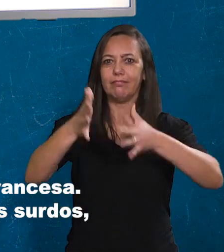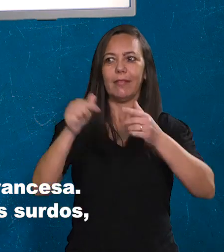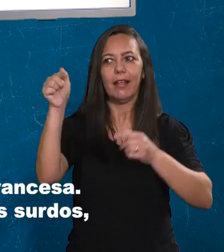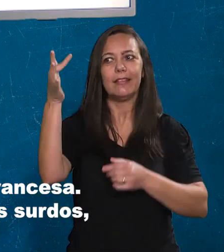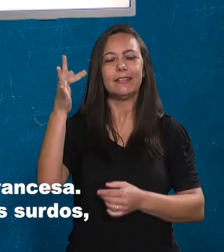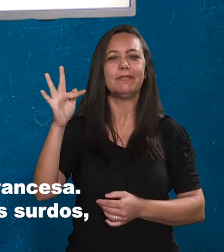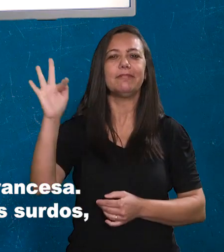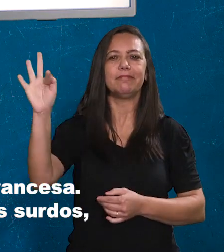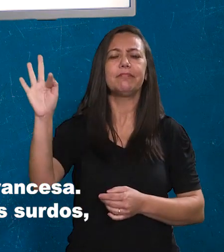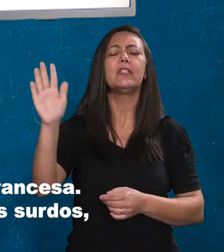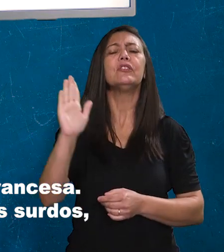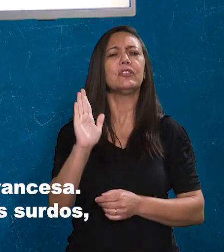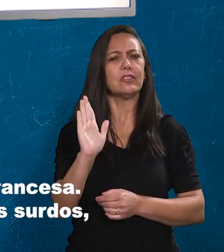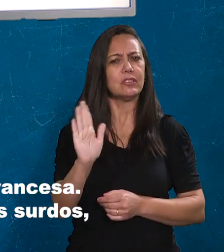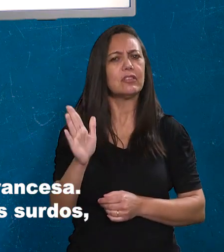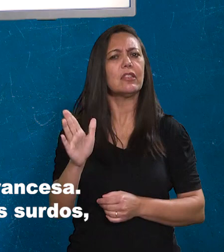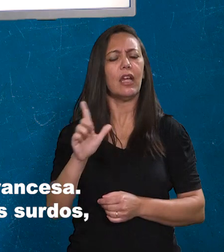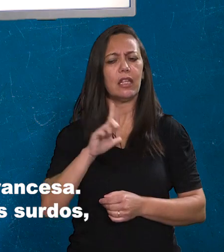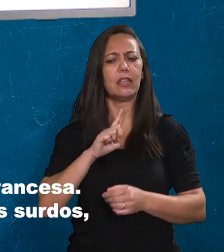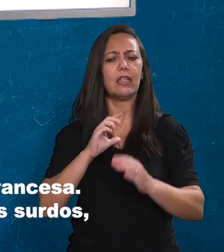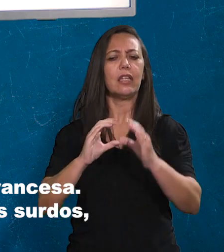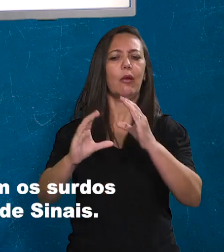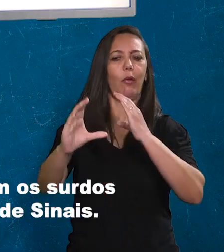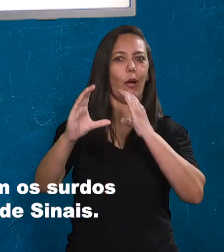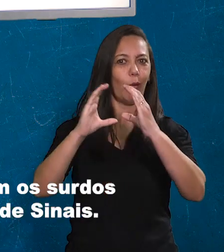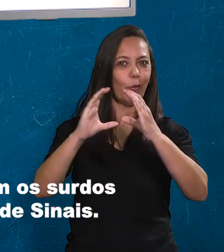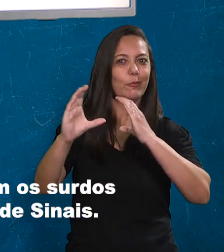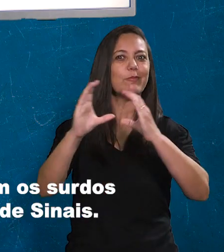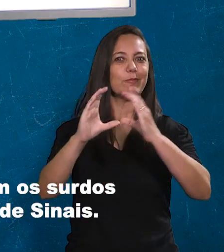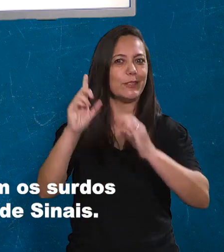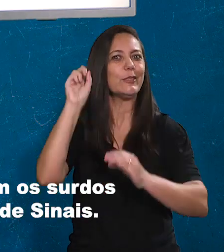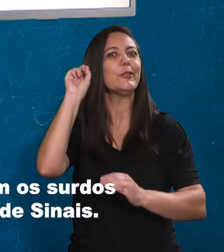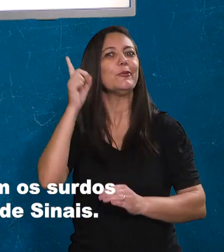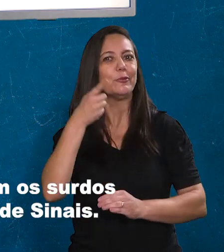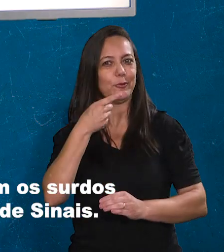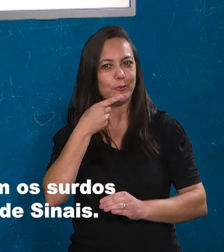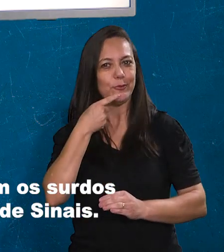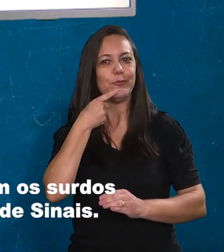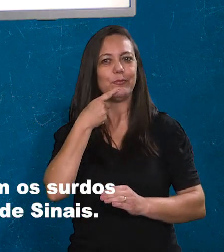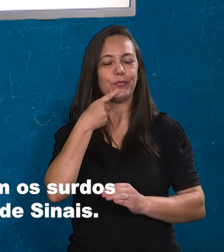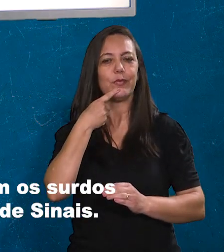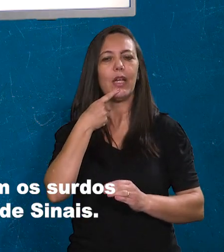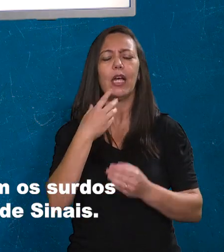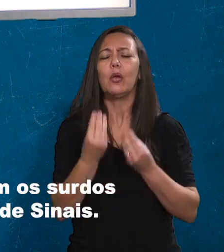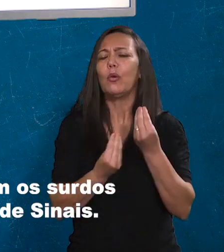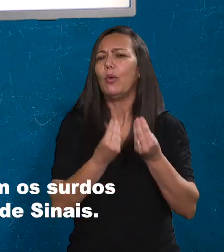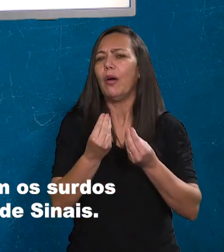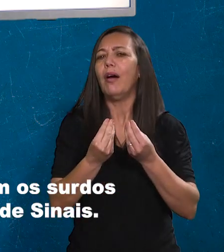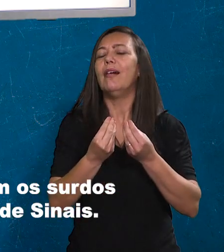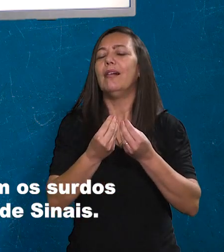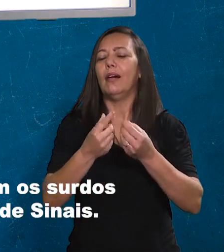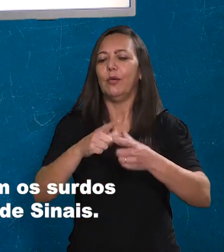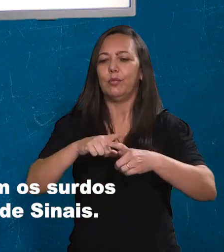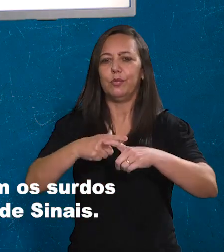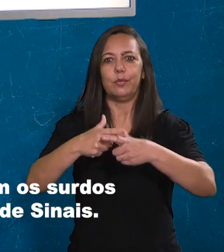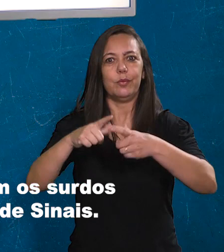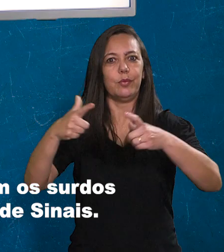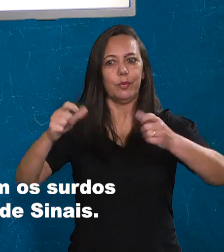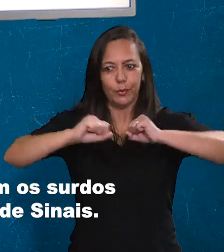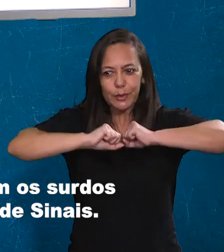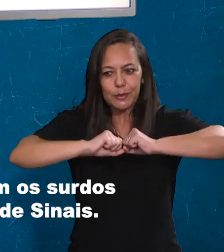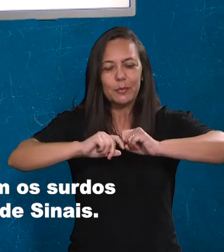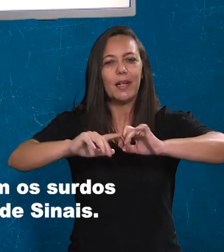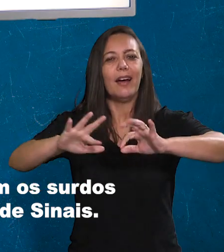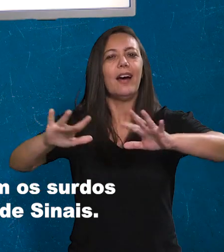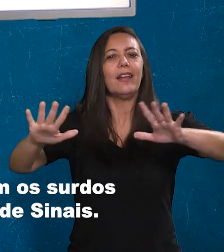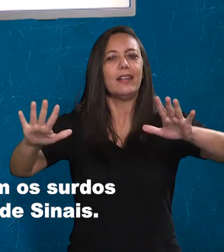Mas aí já existia aqui uma comunicação com os surdos, então isso foi se ampliando, se divulgando, e